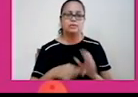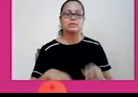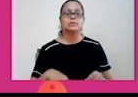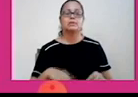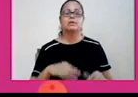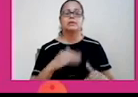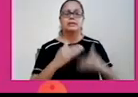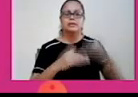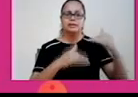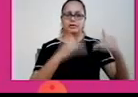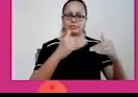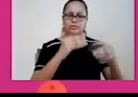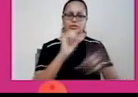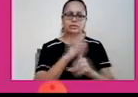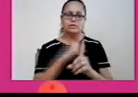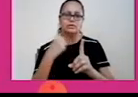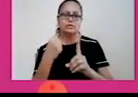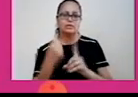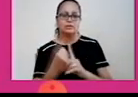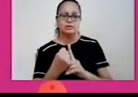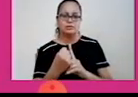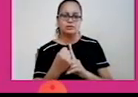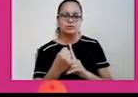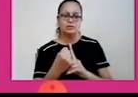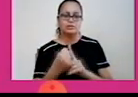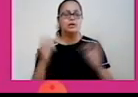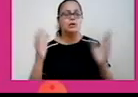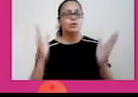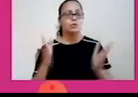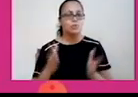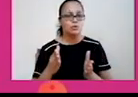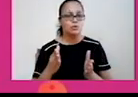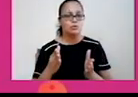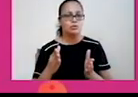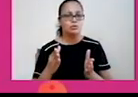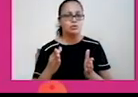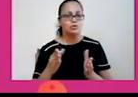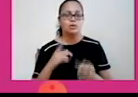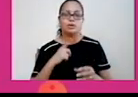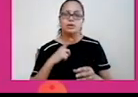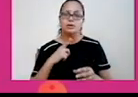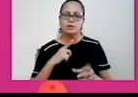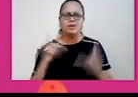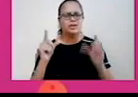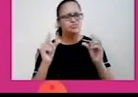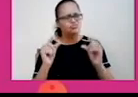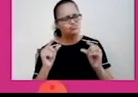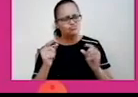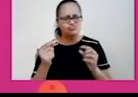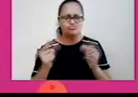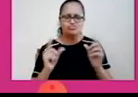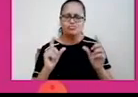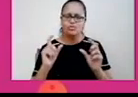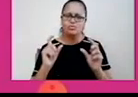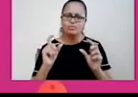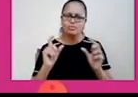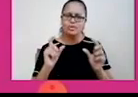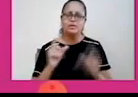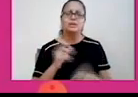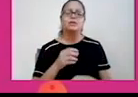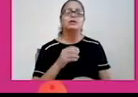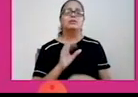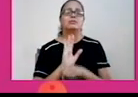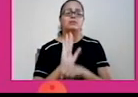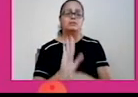apoio internacional, né, nesse movimento separatista. Hoje ele tem um pequeno apoio. Então algumas nações acabam aí apoiando aí